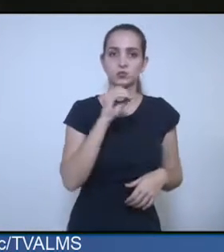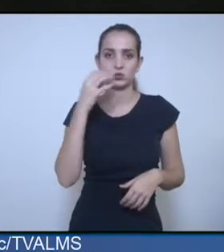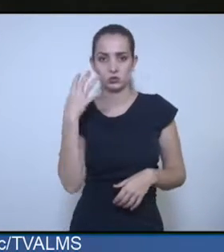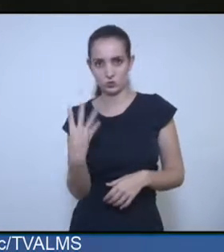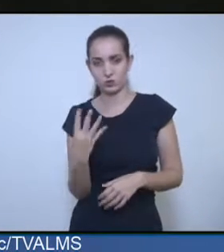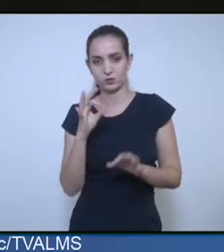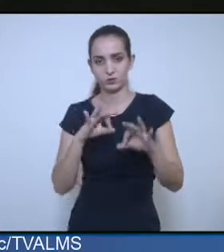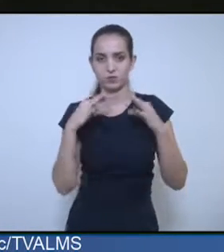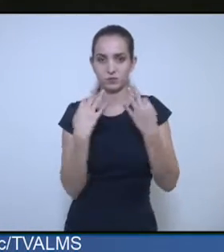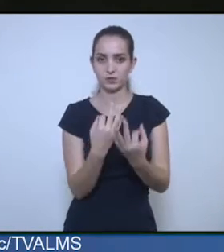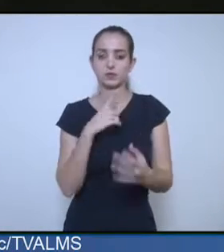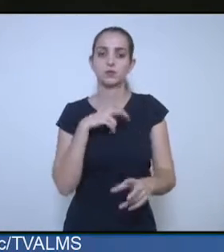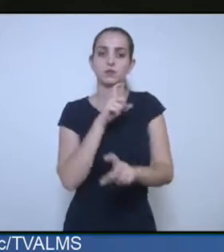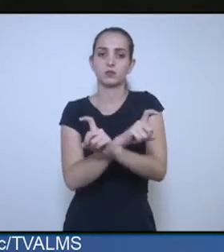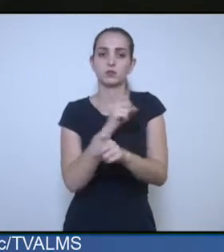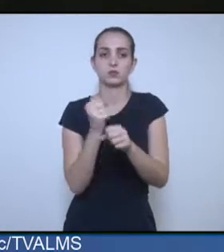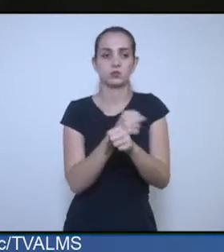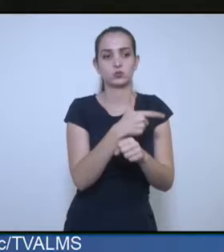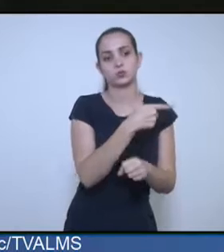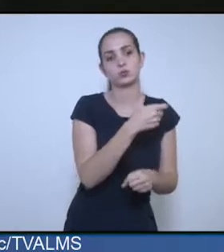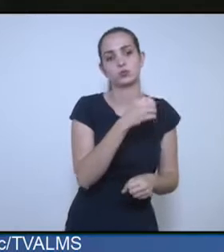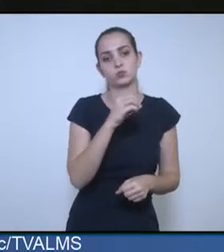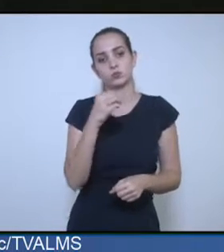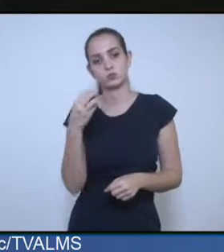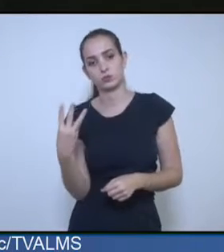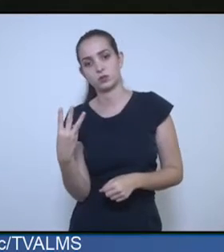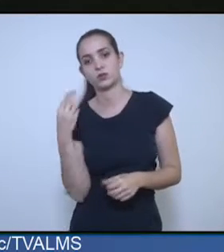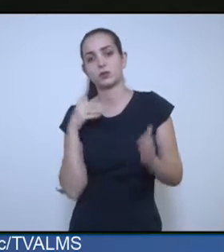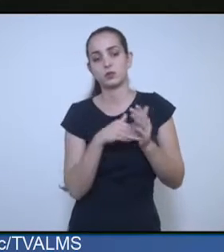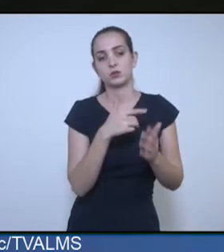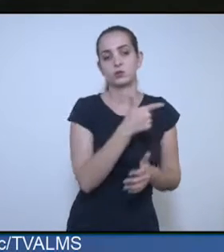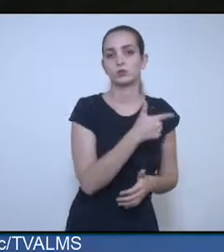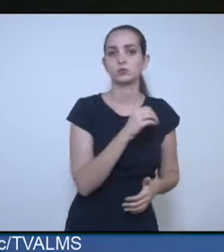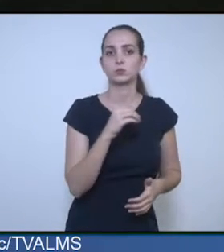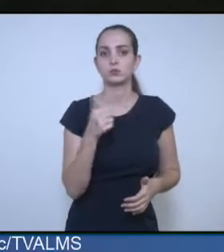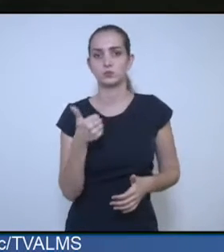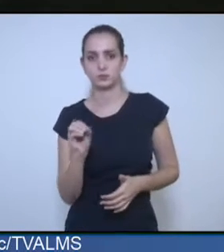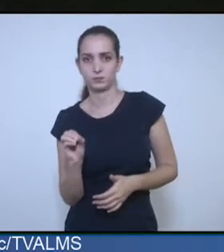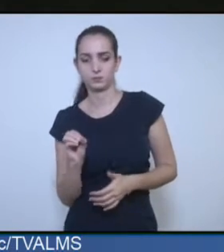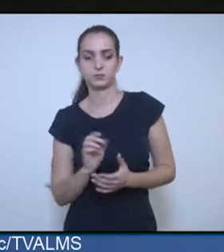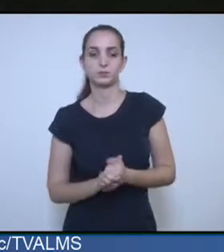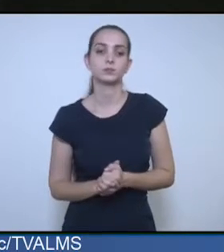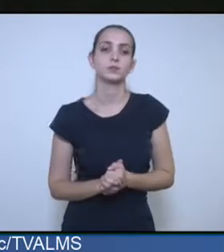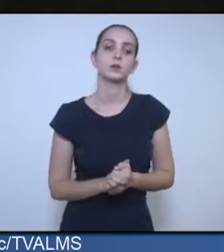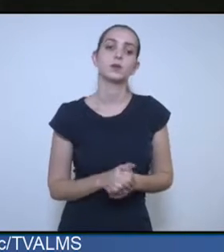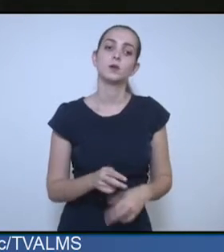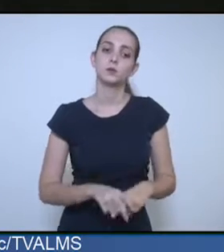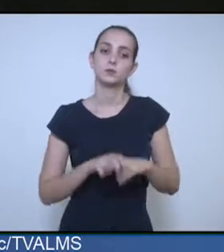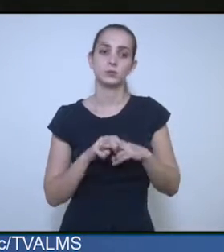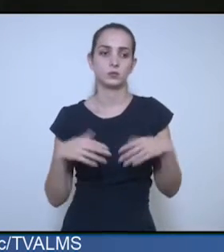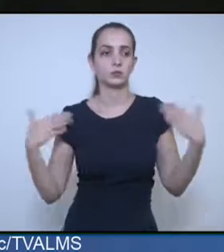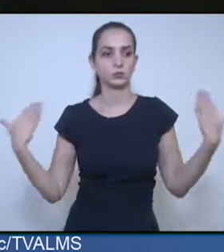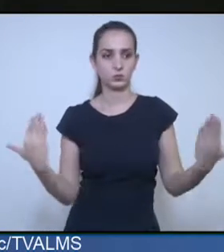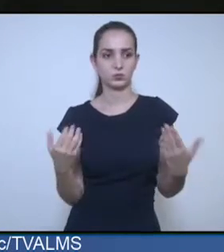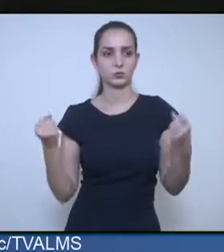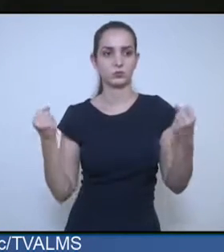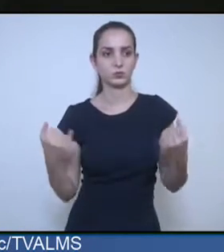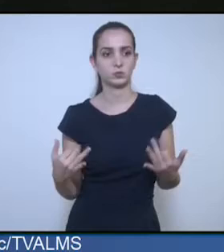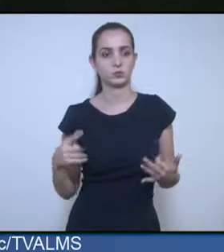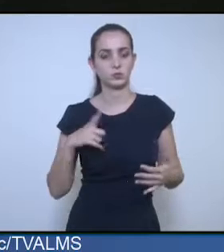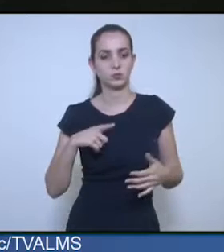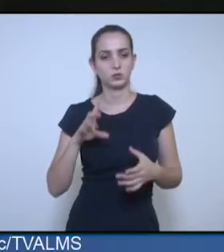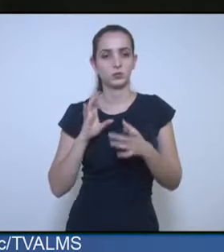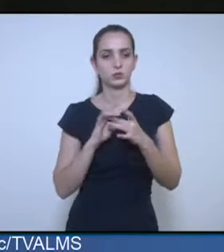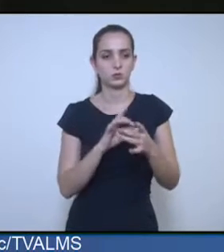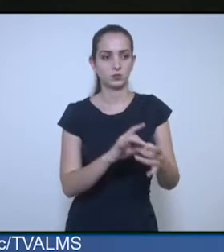famílias assentadas entre os anos de 2003 e 2010. Portanto, em meio a esse